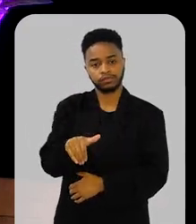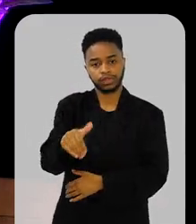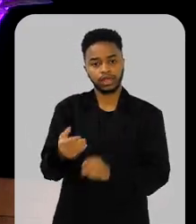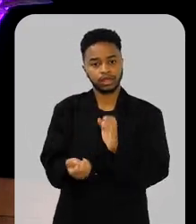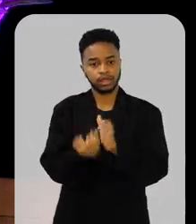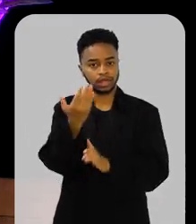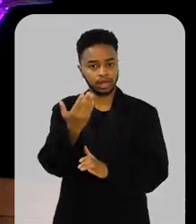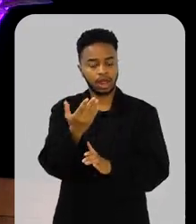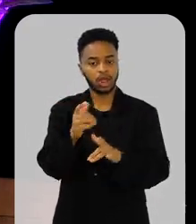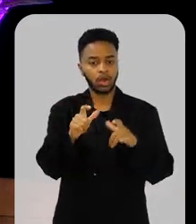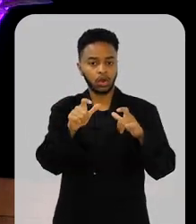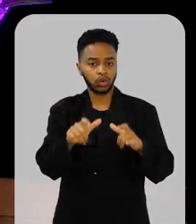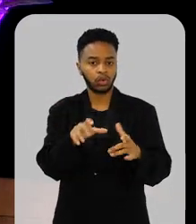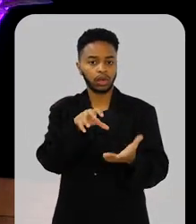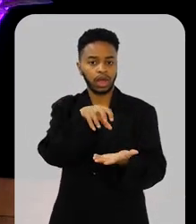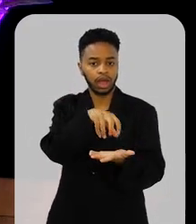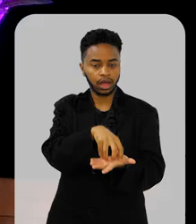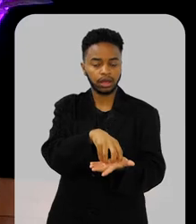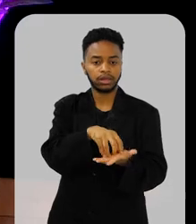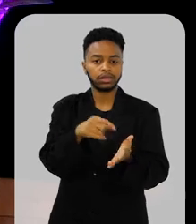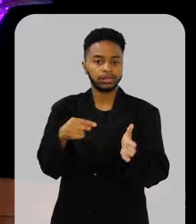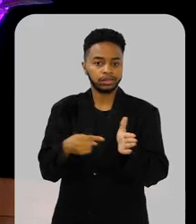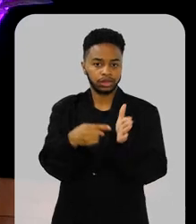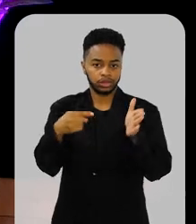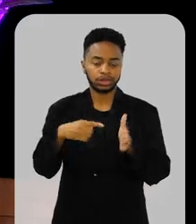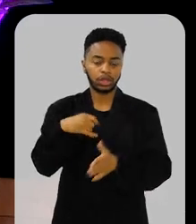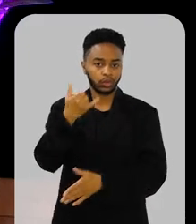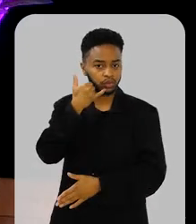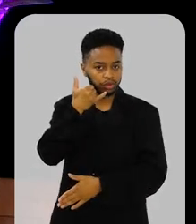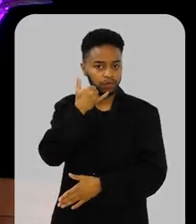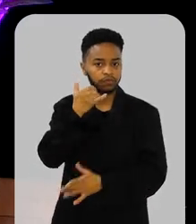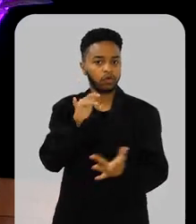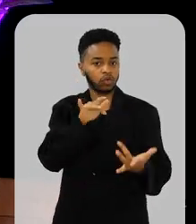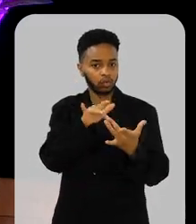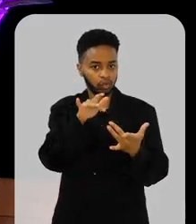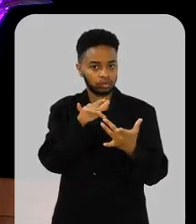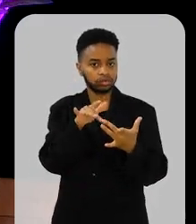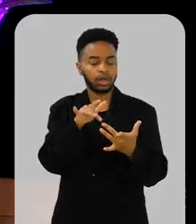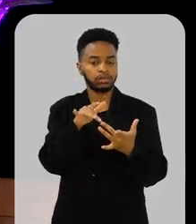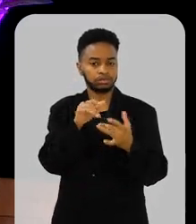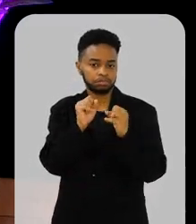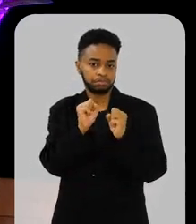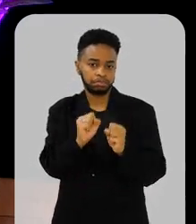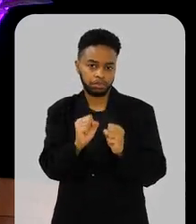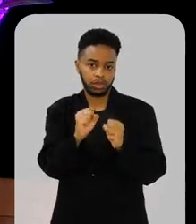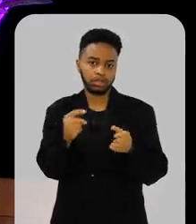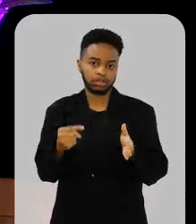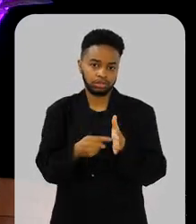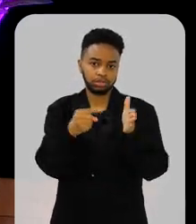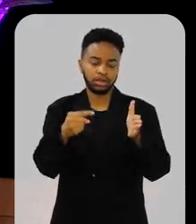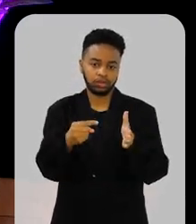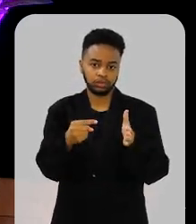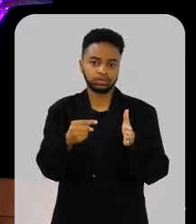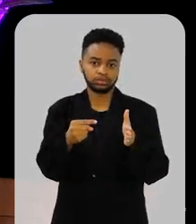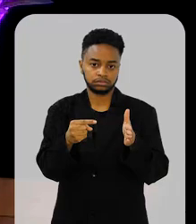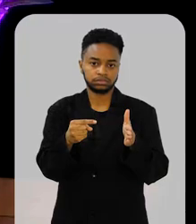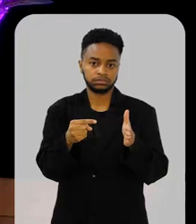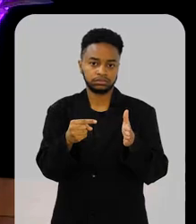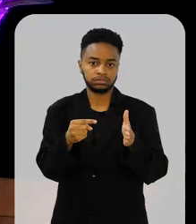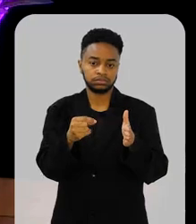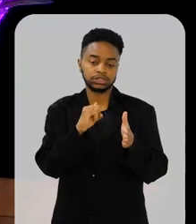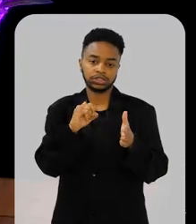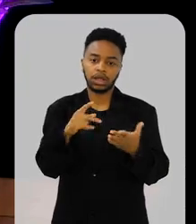teremos a possibilidade, no Rio de Janeiro, de um telefone contato para que denunciamos